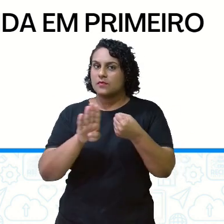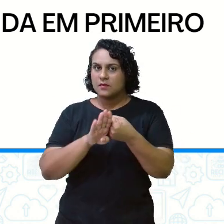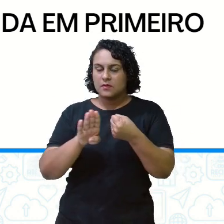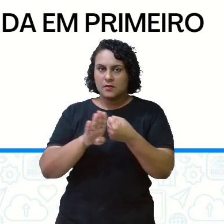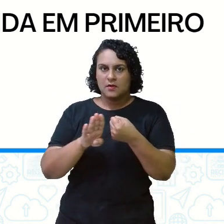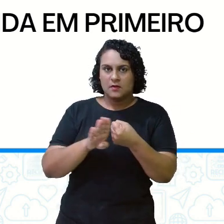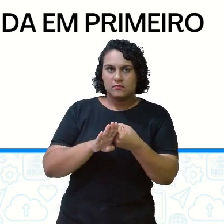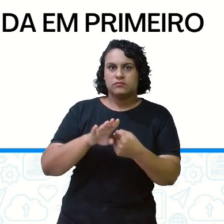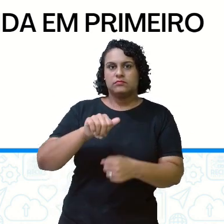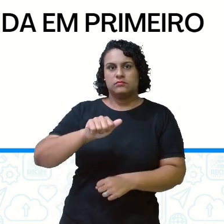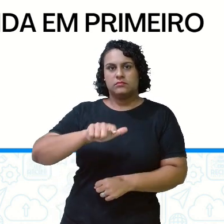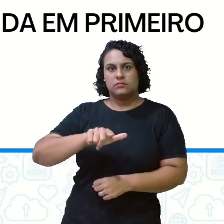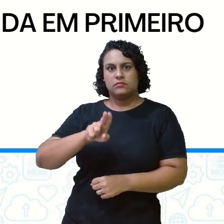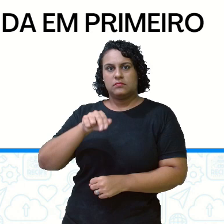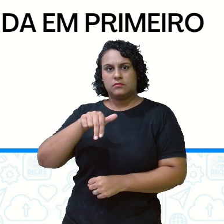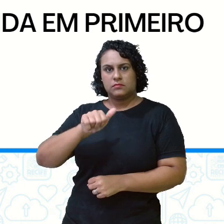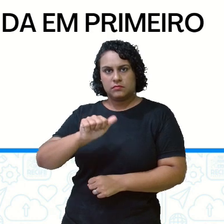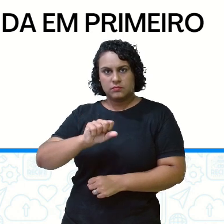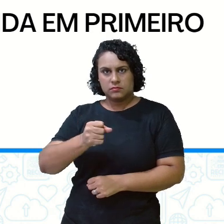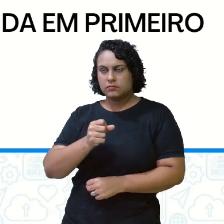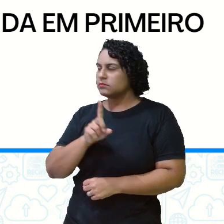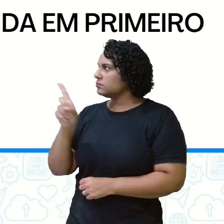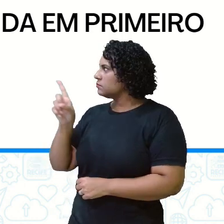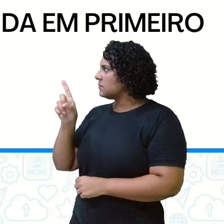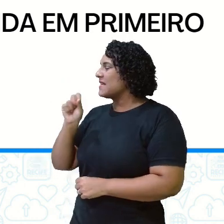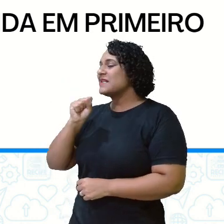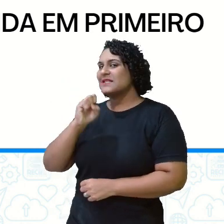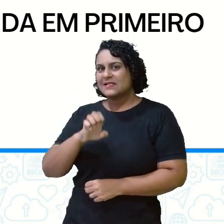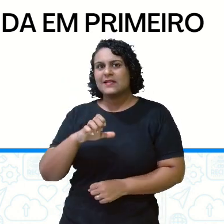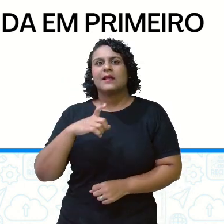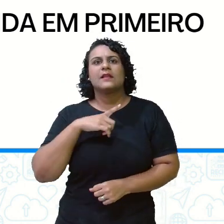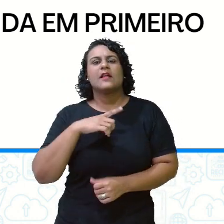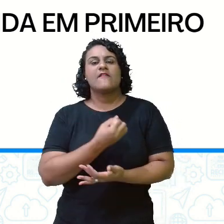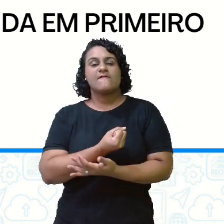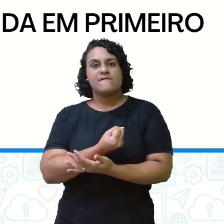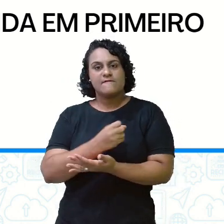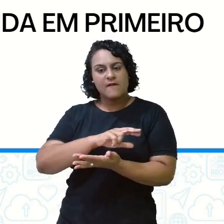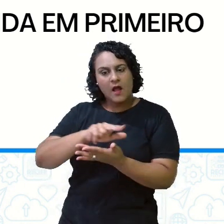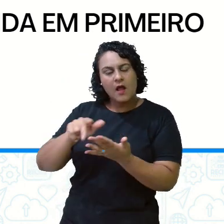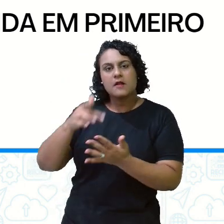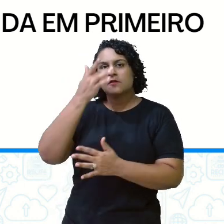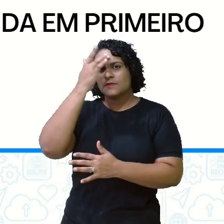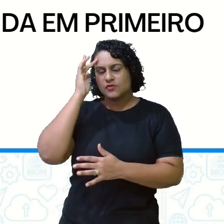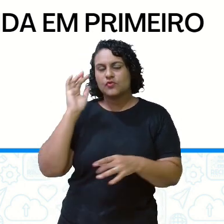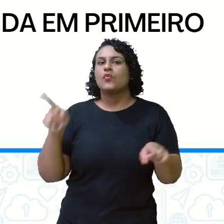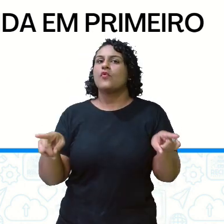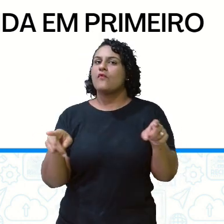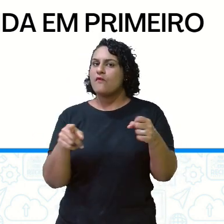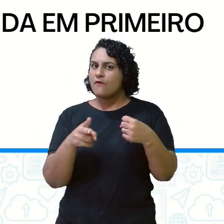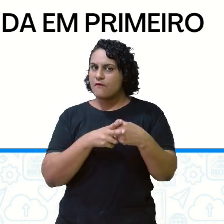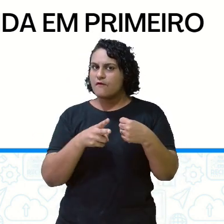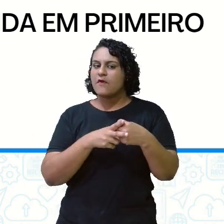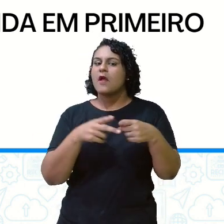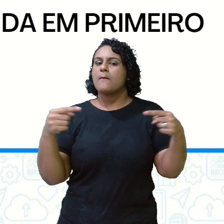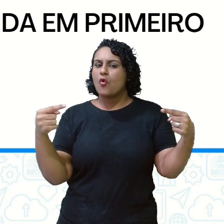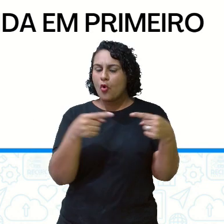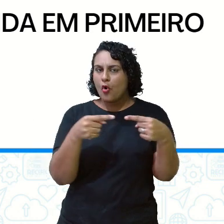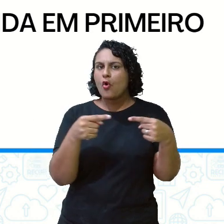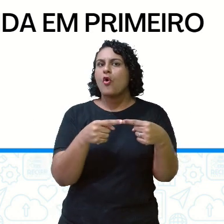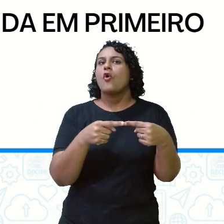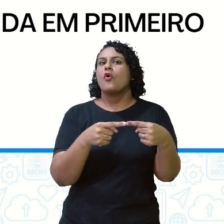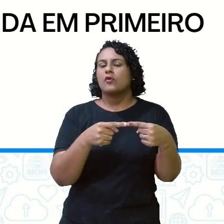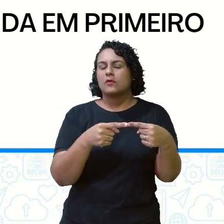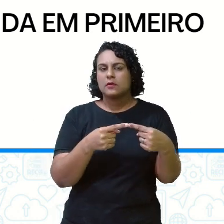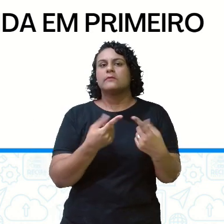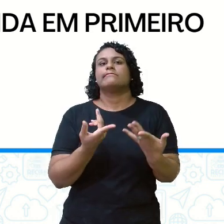né, alunas, se está no plural, o verbo também vai para o plural. Se a aluna está no singular, o